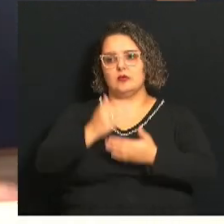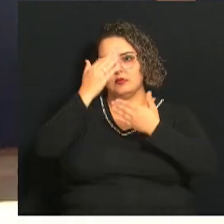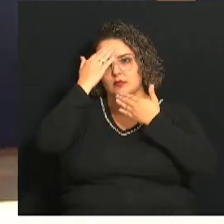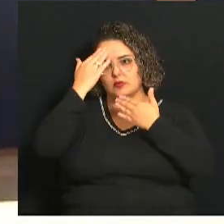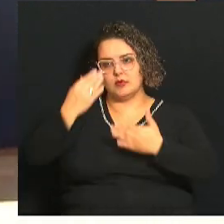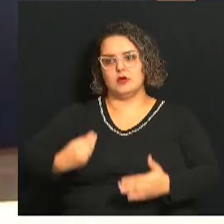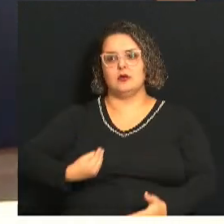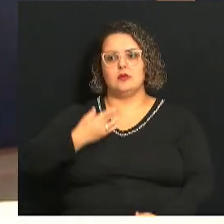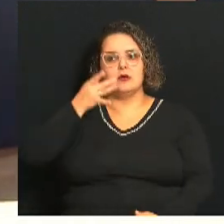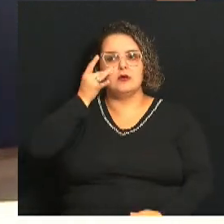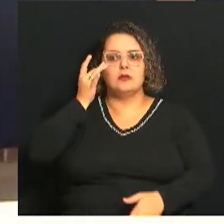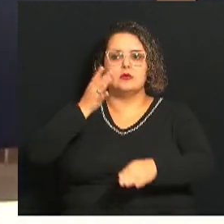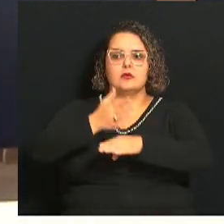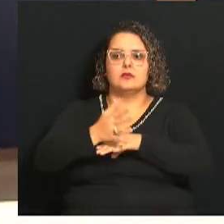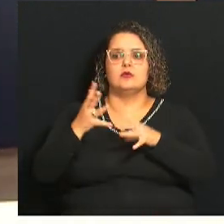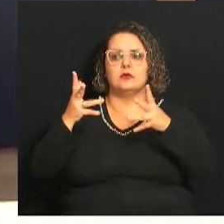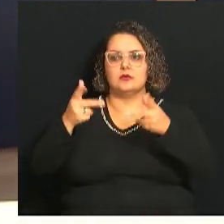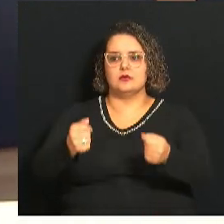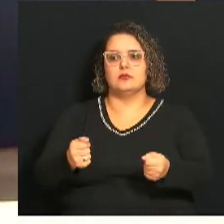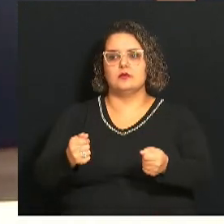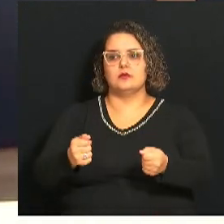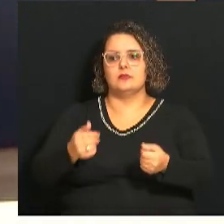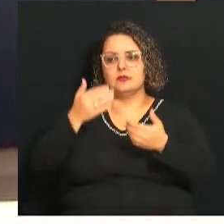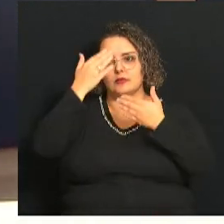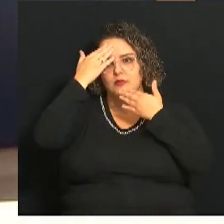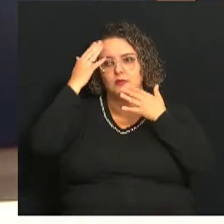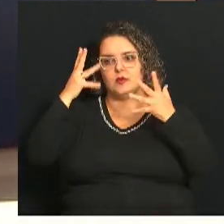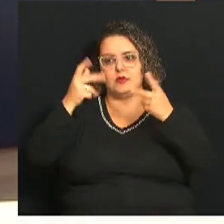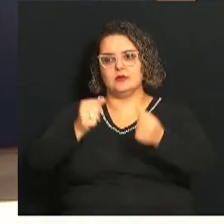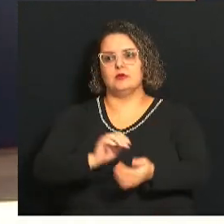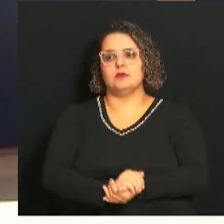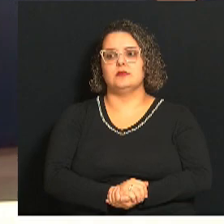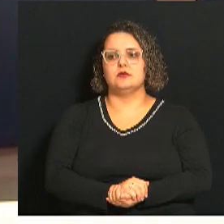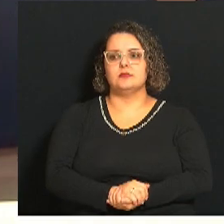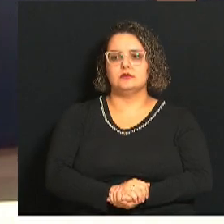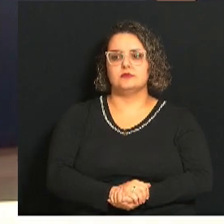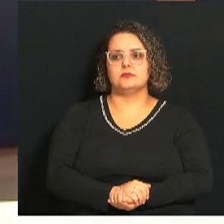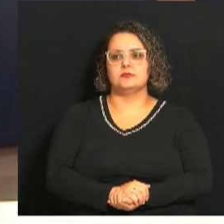presença e participação. Obrigado, pessoal. Obrigado a todos.